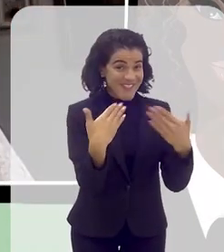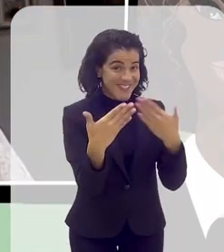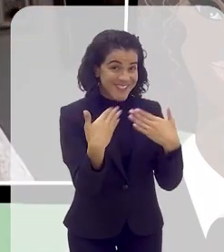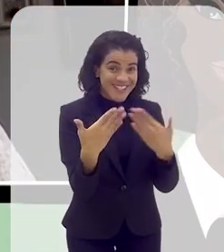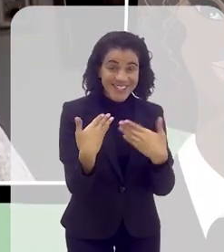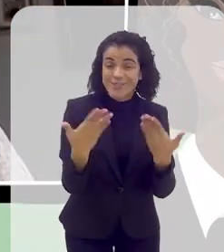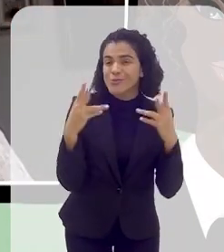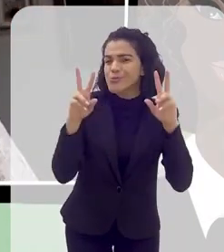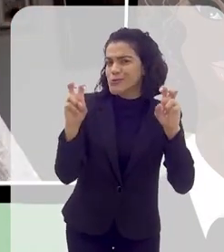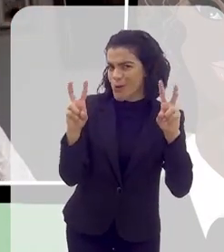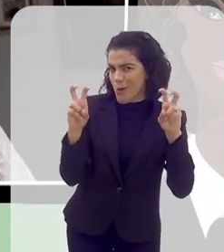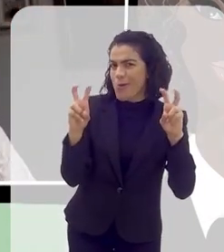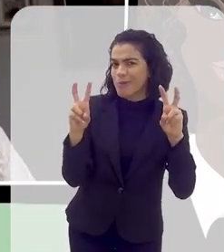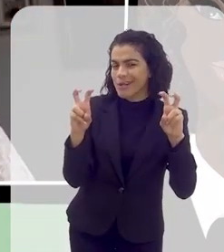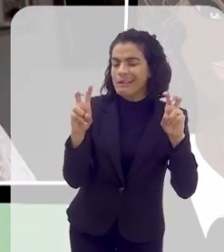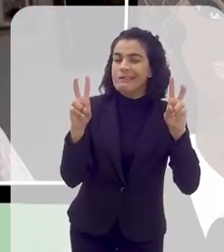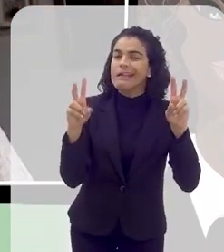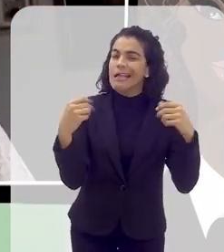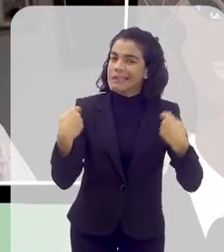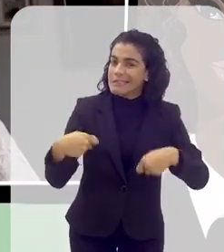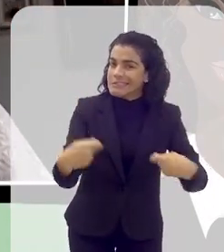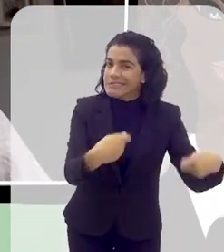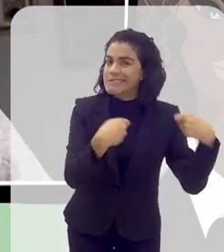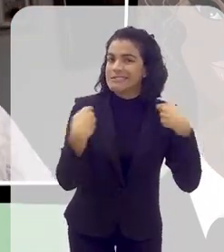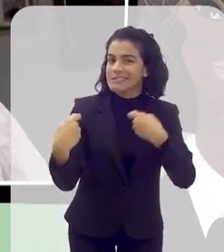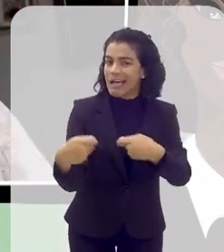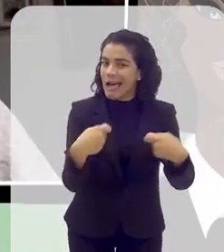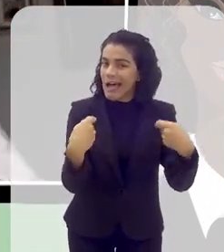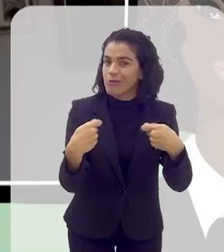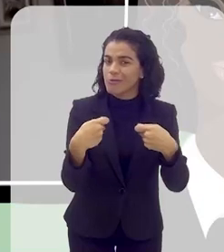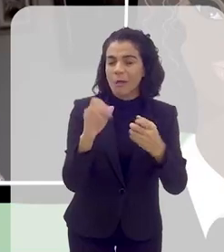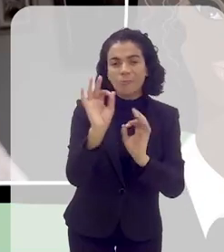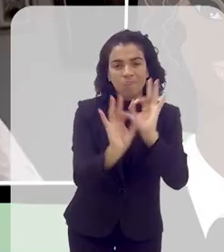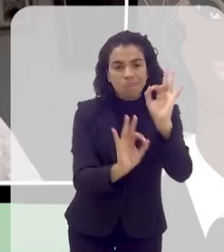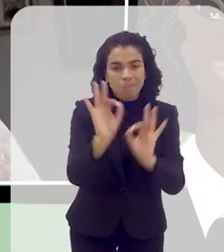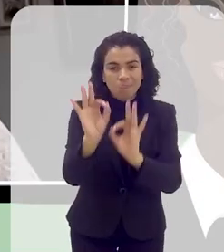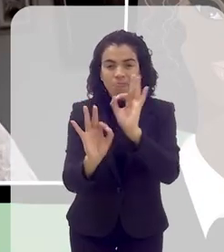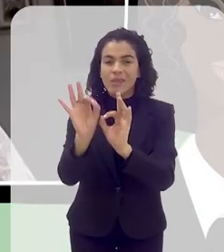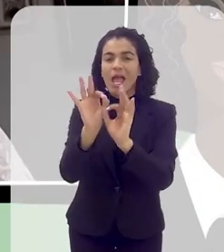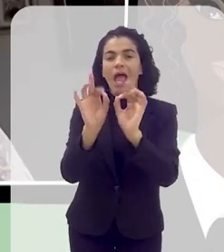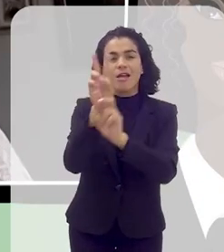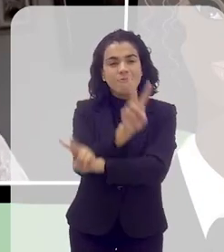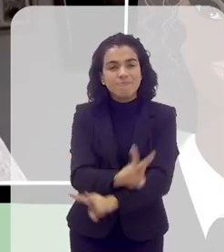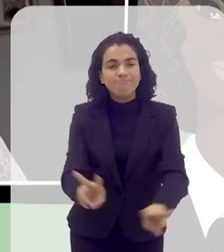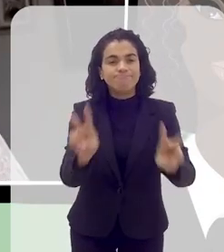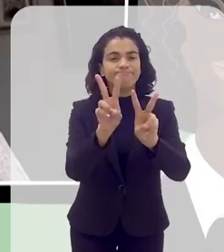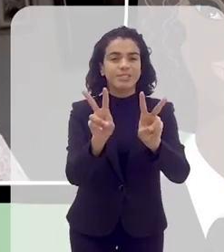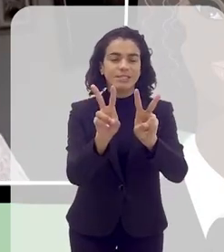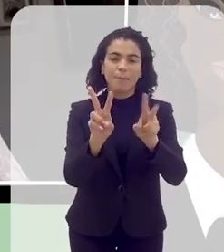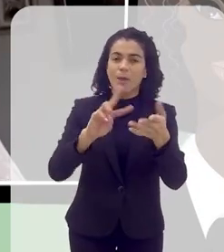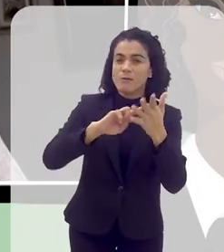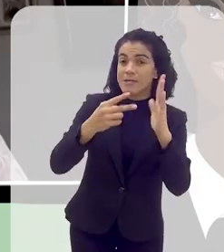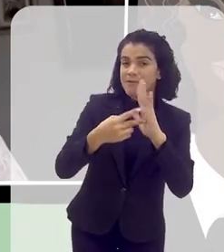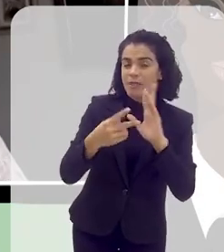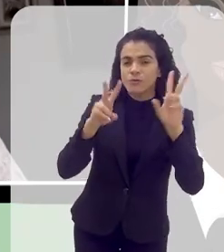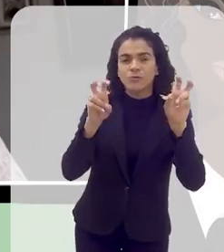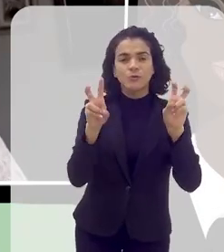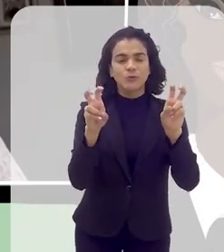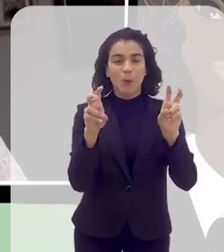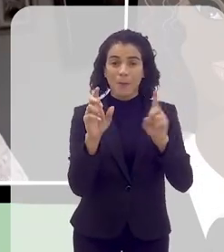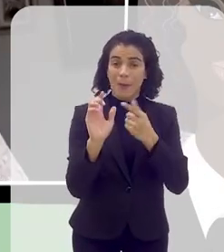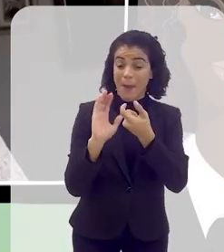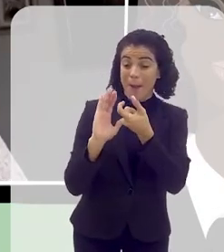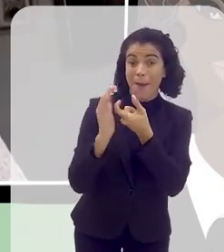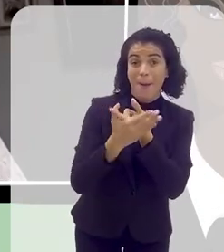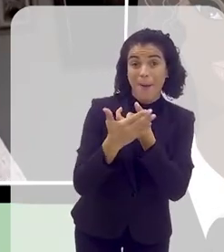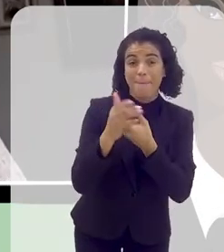gente estar conversando sobre esse tema que realmente a gente precisa reformular a visão a respeito do significado